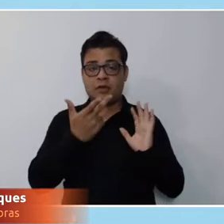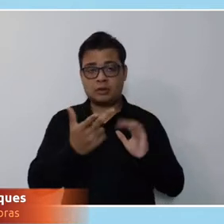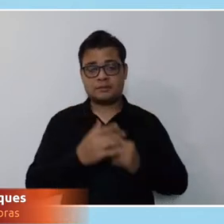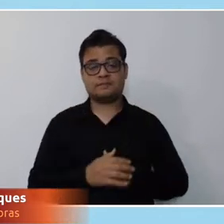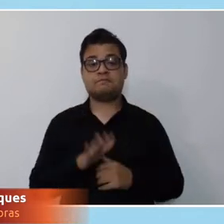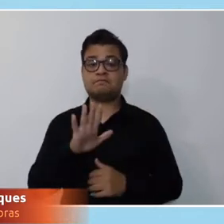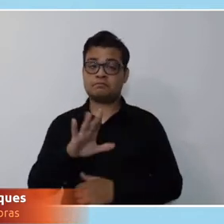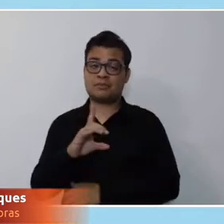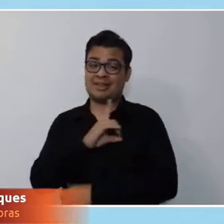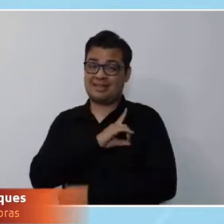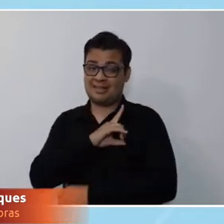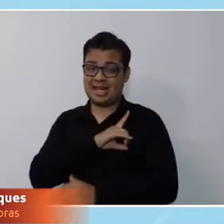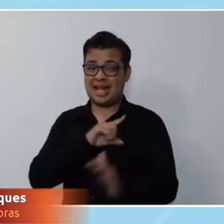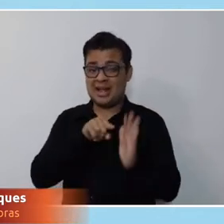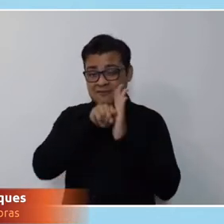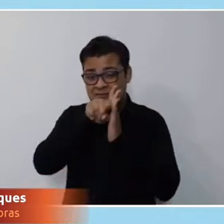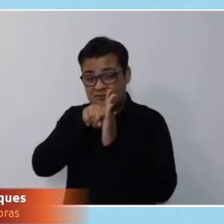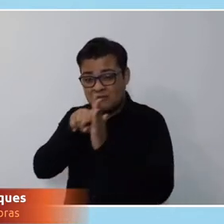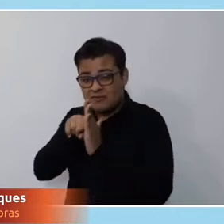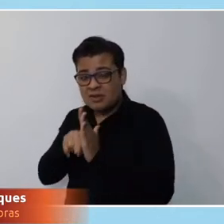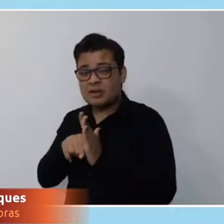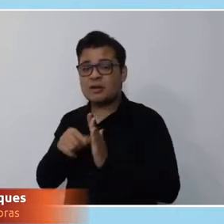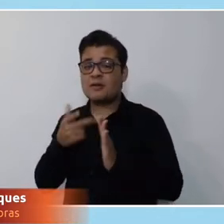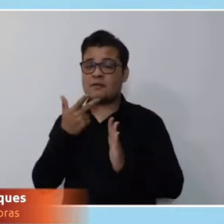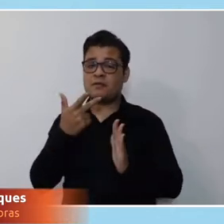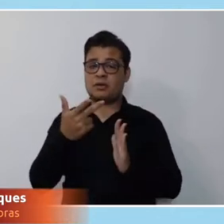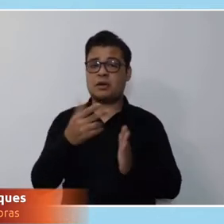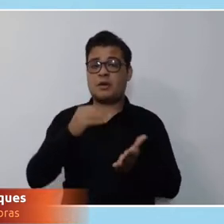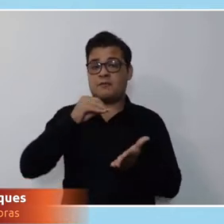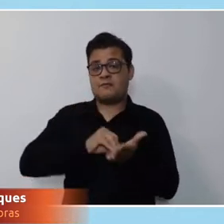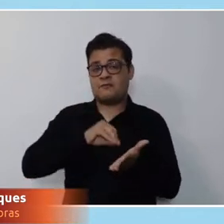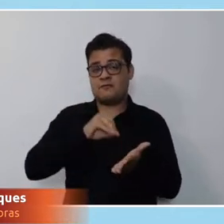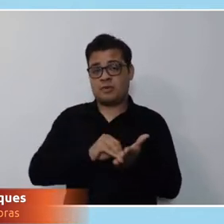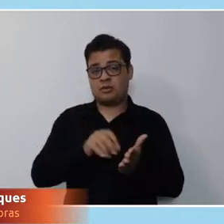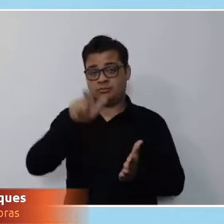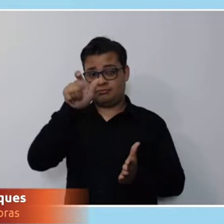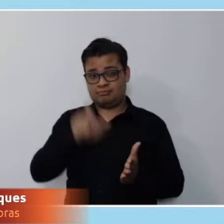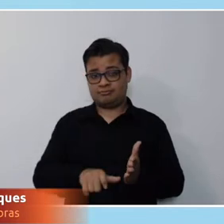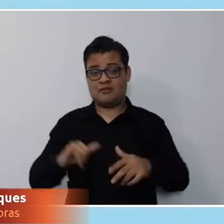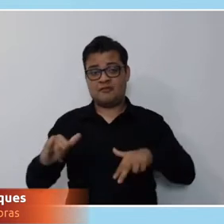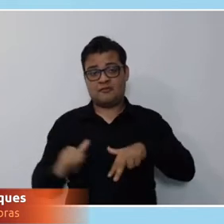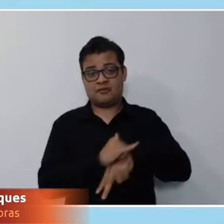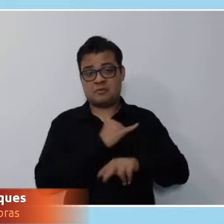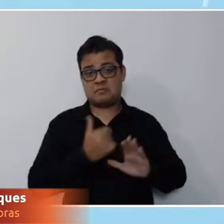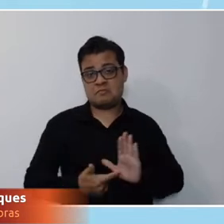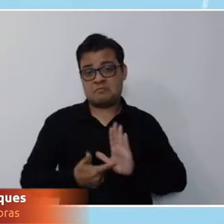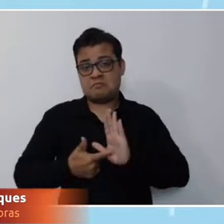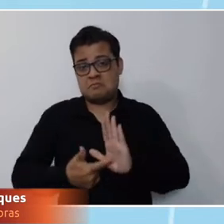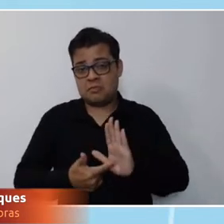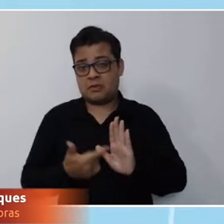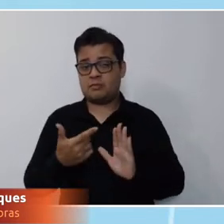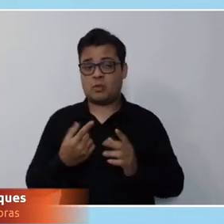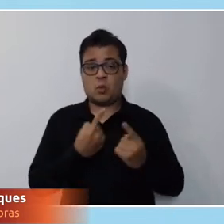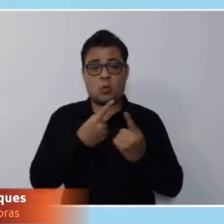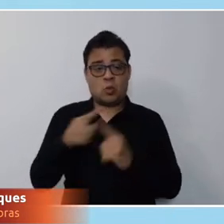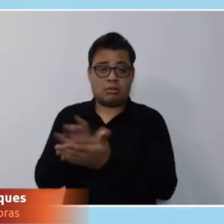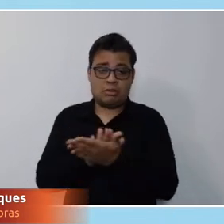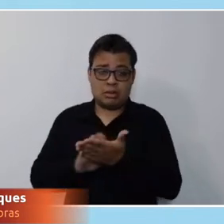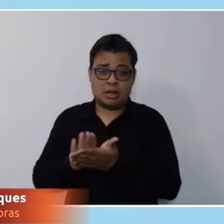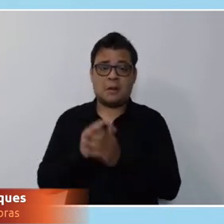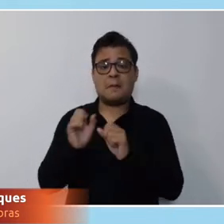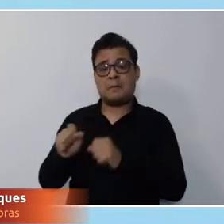caso, essa falta de representação da vítima pode acabar deixando o médico ileso de qualquer